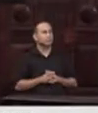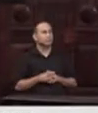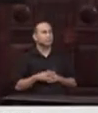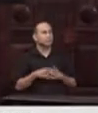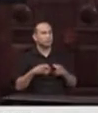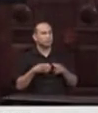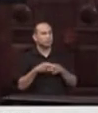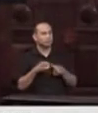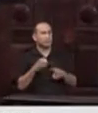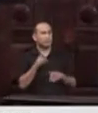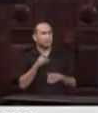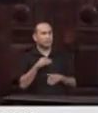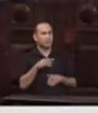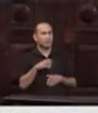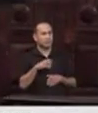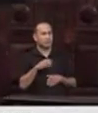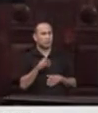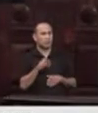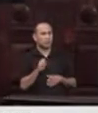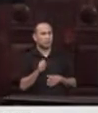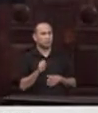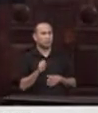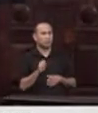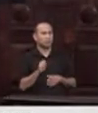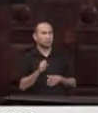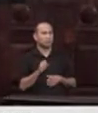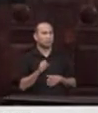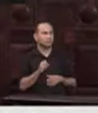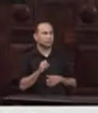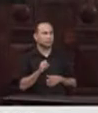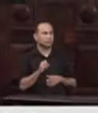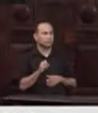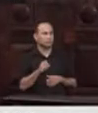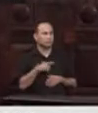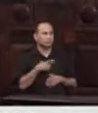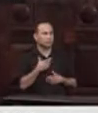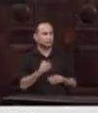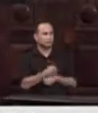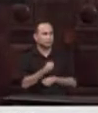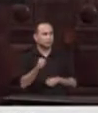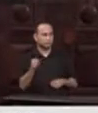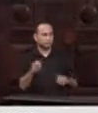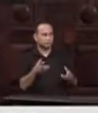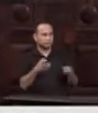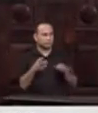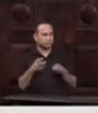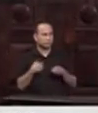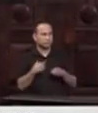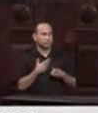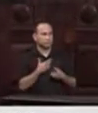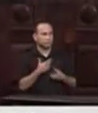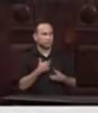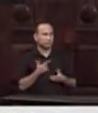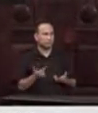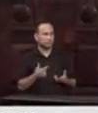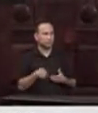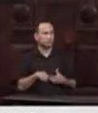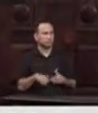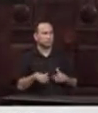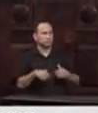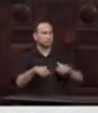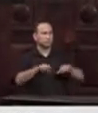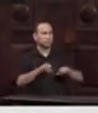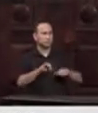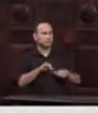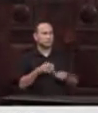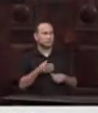também confirmou a presença e eu convido a todos os deputados que isso é do maior interesse. Na minha opinião, não temos saída da crise que se não seja